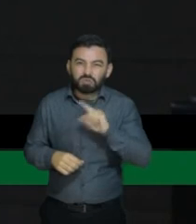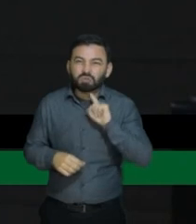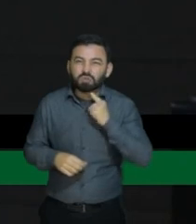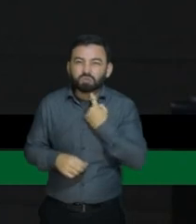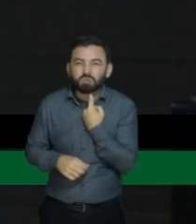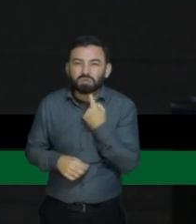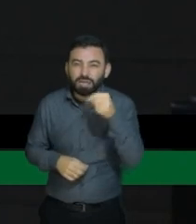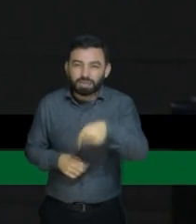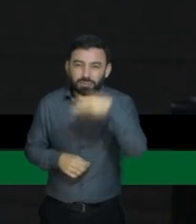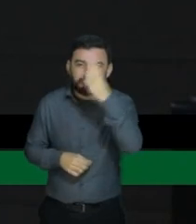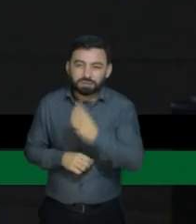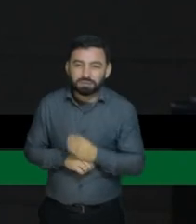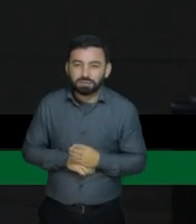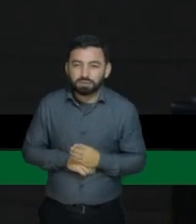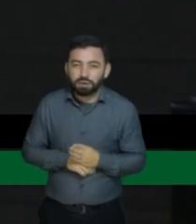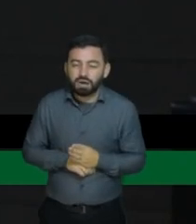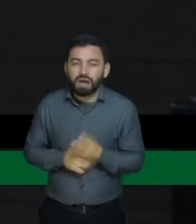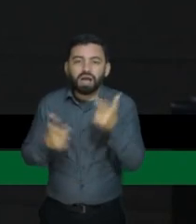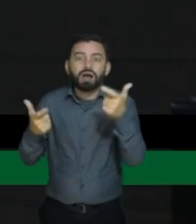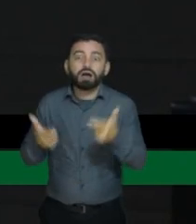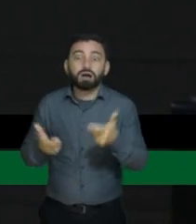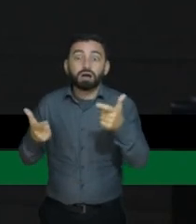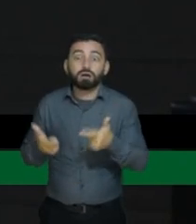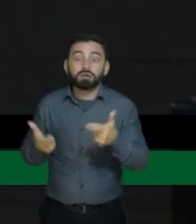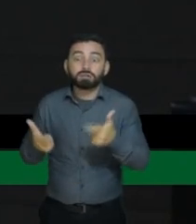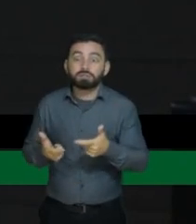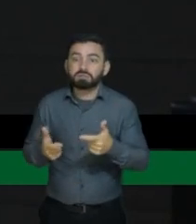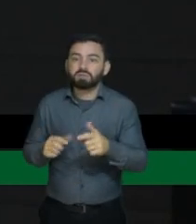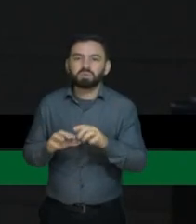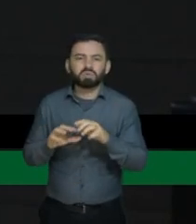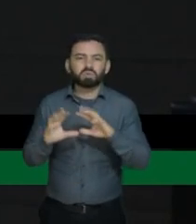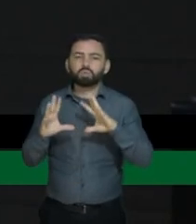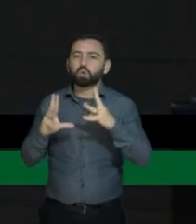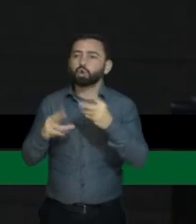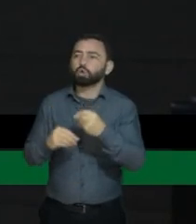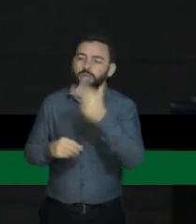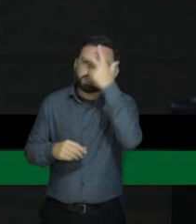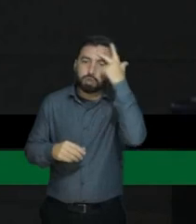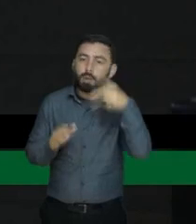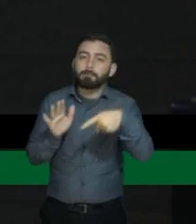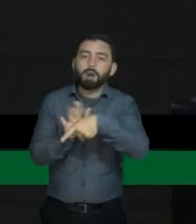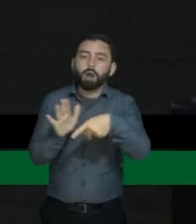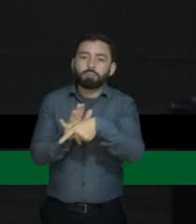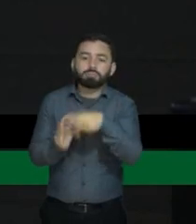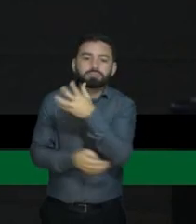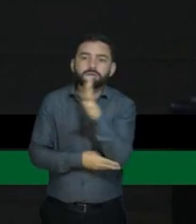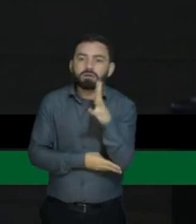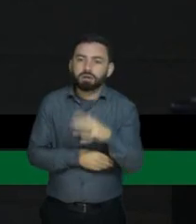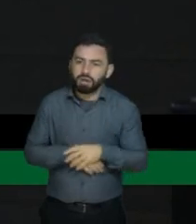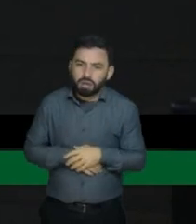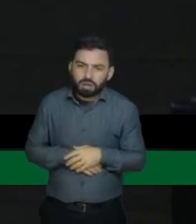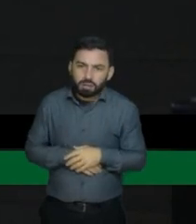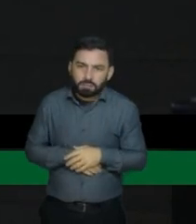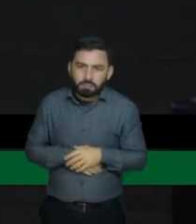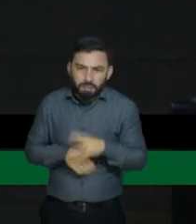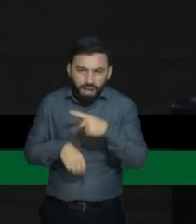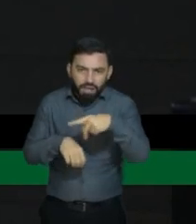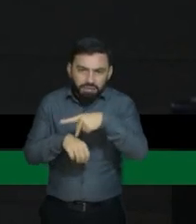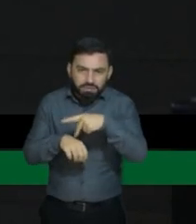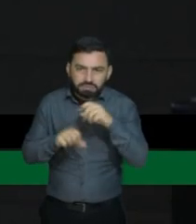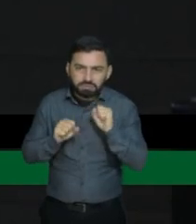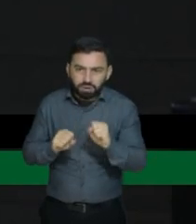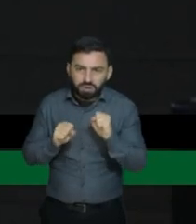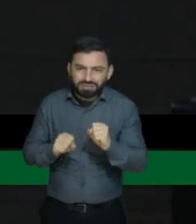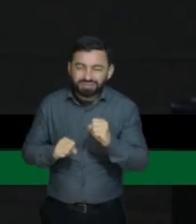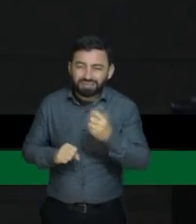Brasil. Cadê os eco-chato? Cadê os ambientalistas? São países que você pode colocar lá na internet uma criança